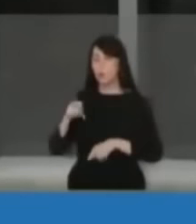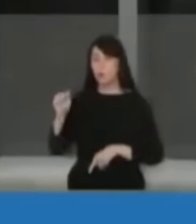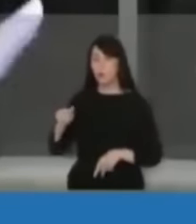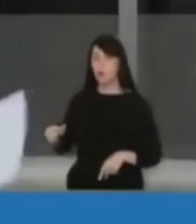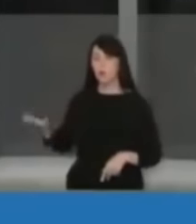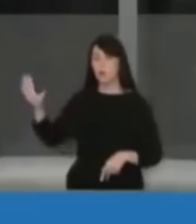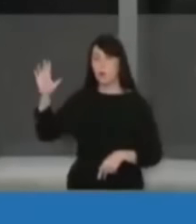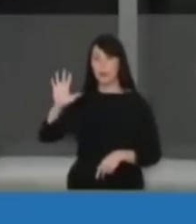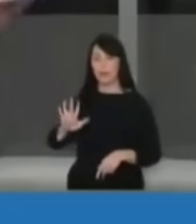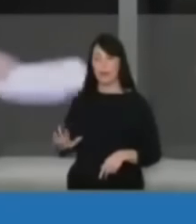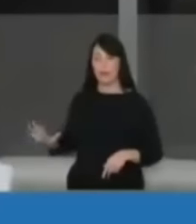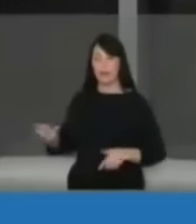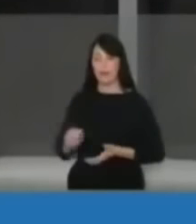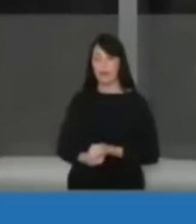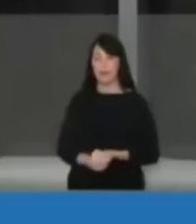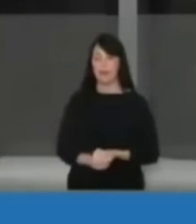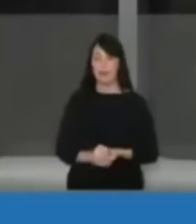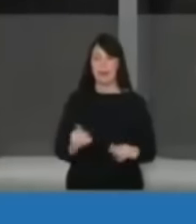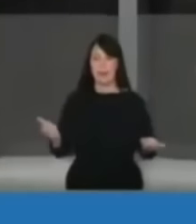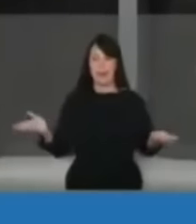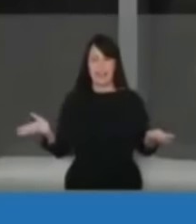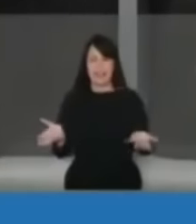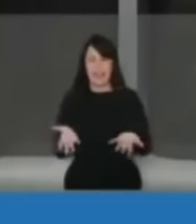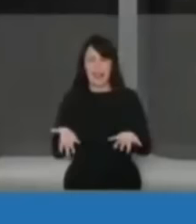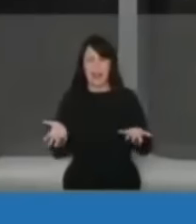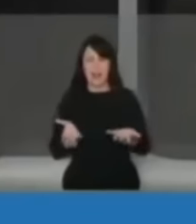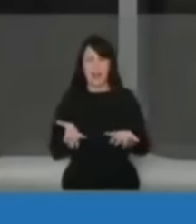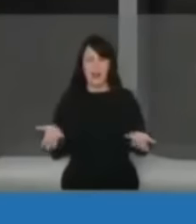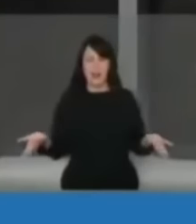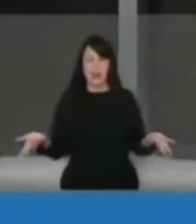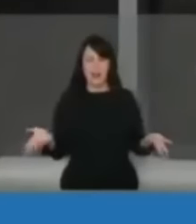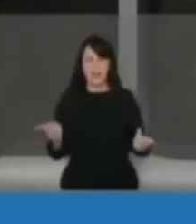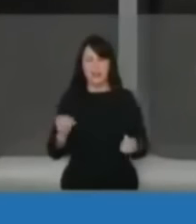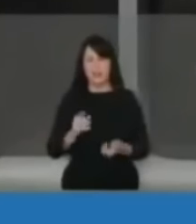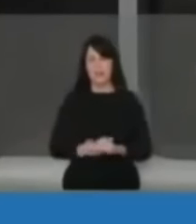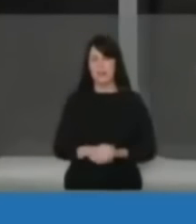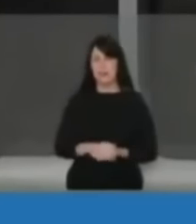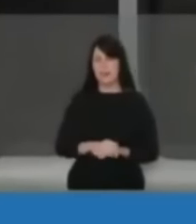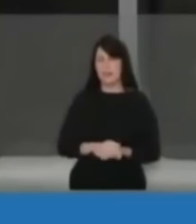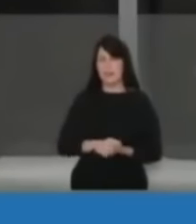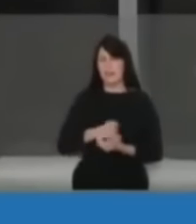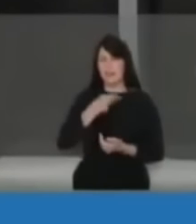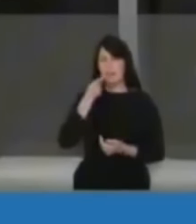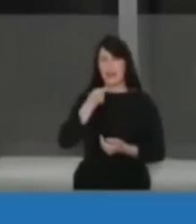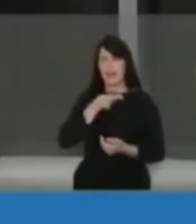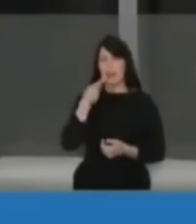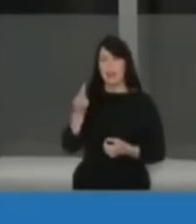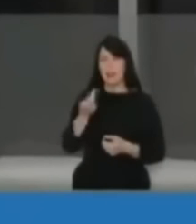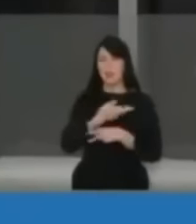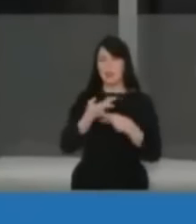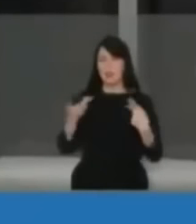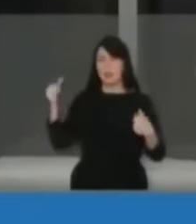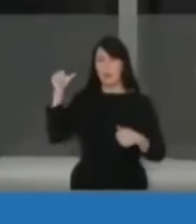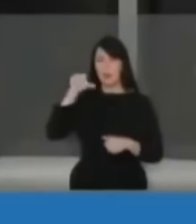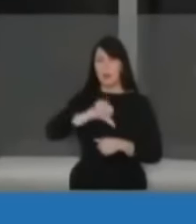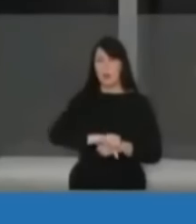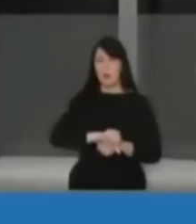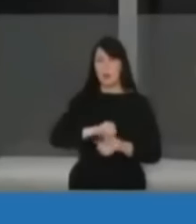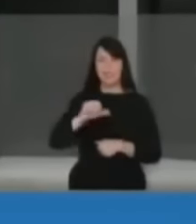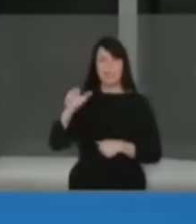agora eles têm coragem de falar alguma coisa em relação ao presidente Lula? Lembrem de Bolsonaro andando de jet